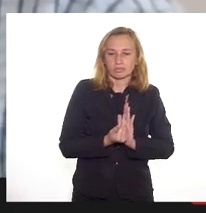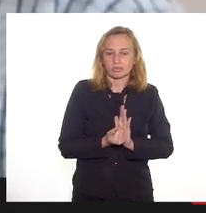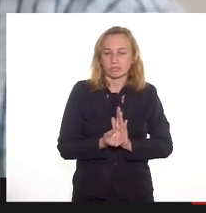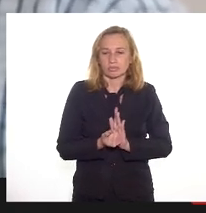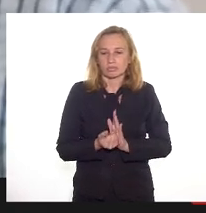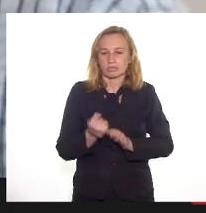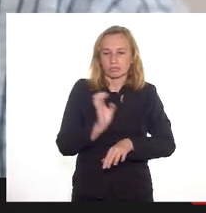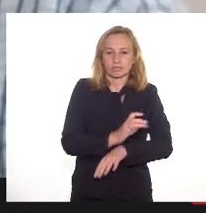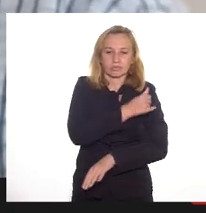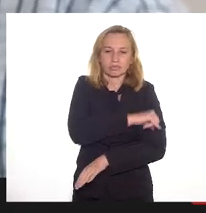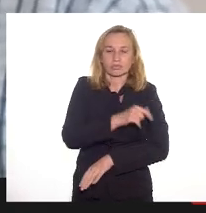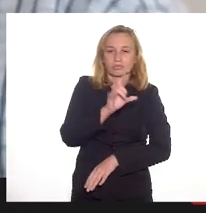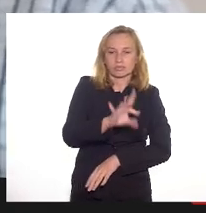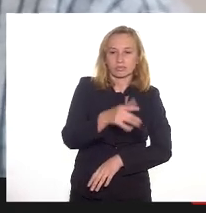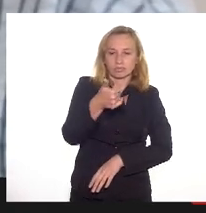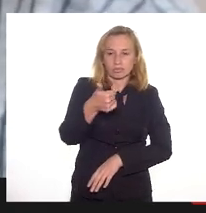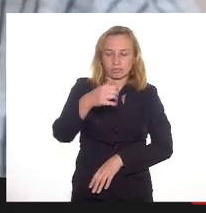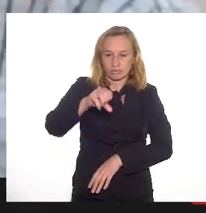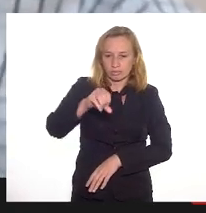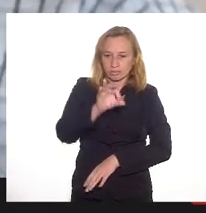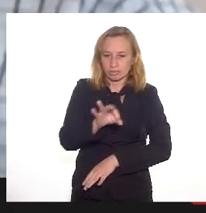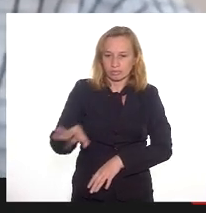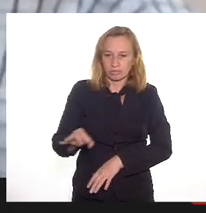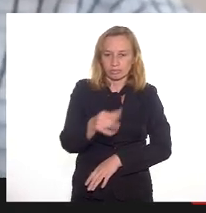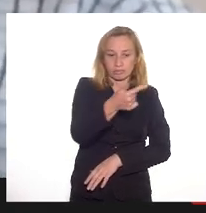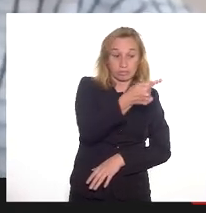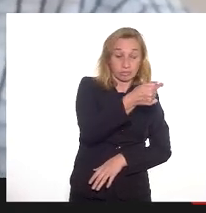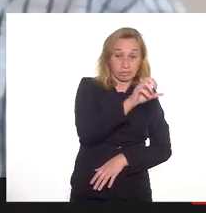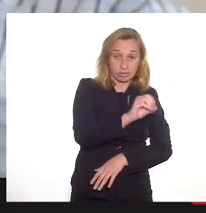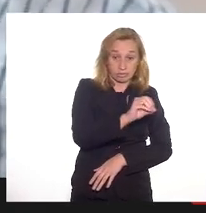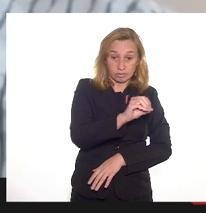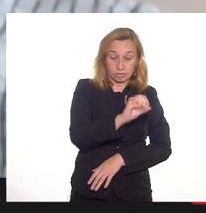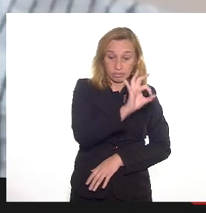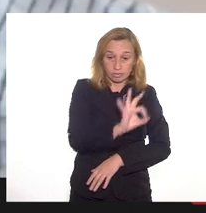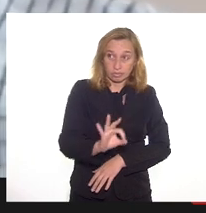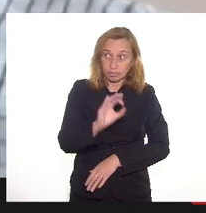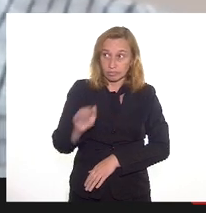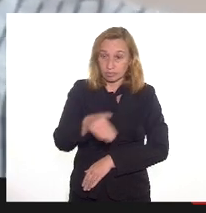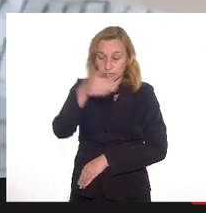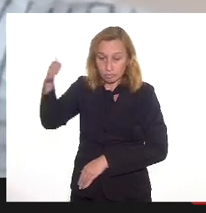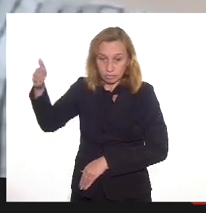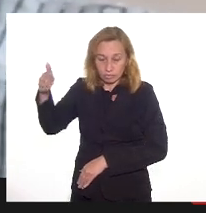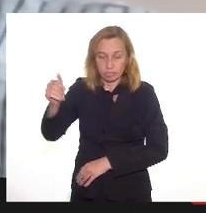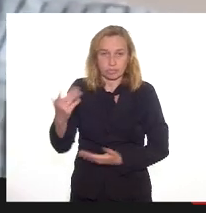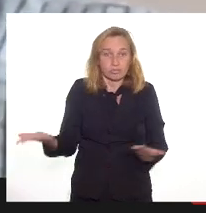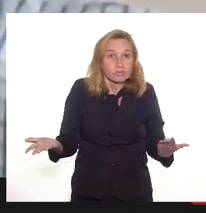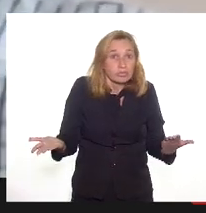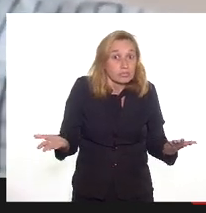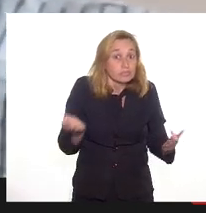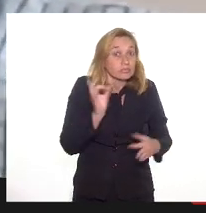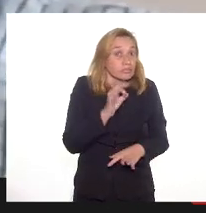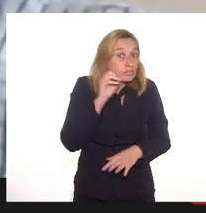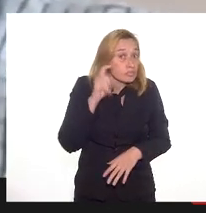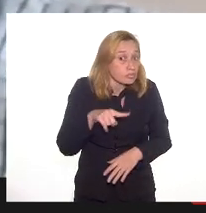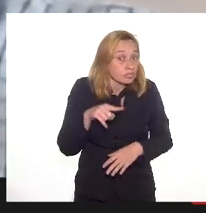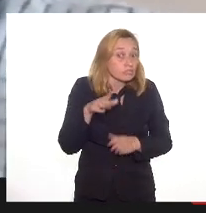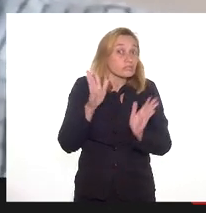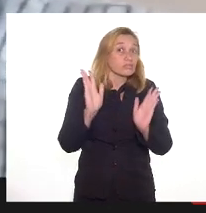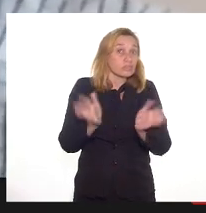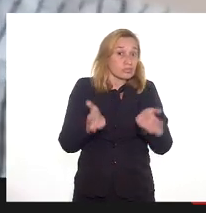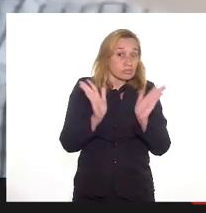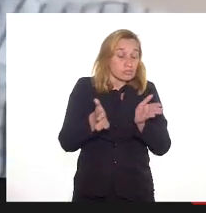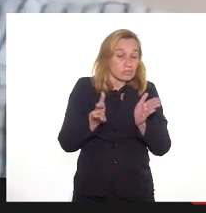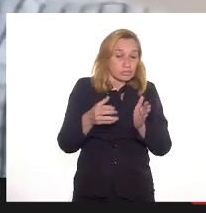19%. E 70% estão no exterior. Então, quer dizer, o fato é que hoje, quer dizer,